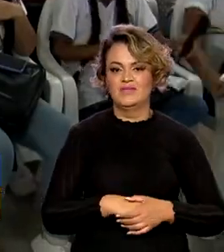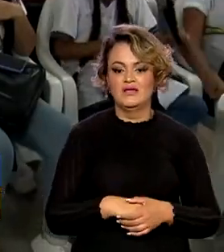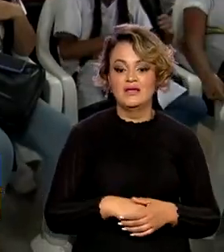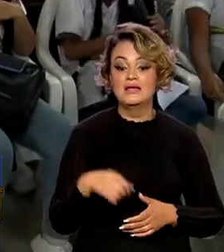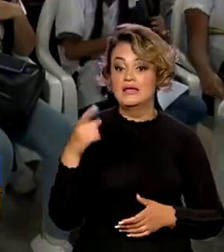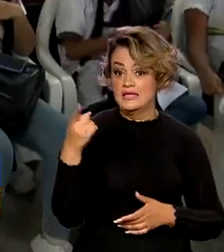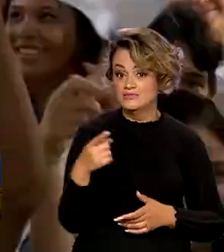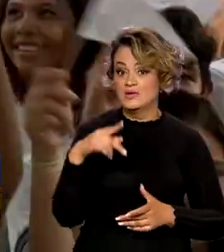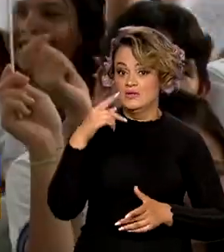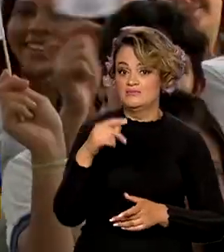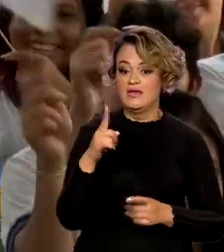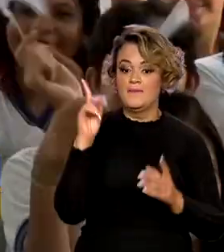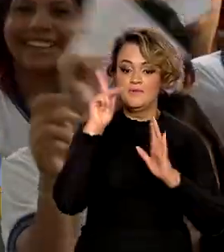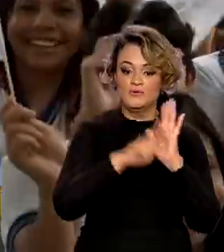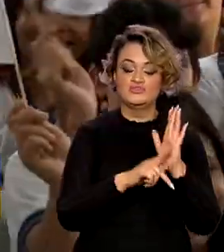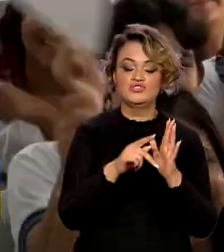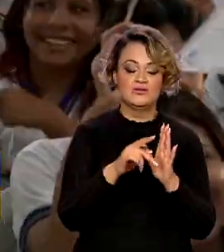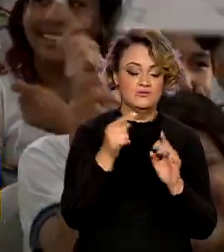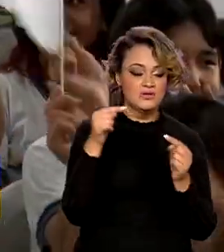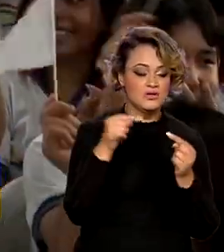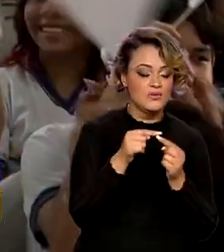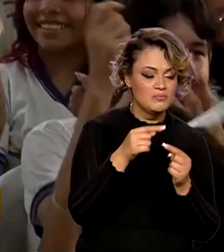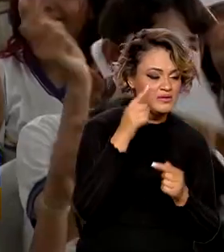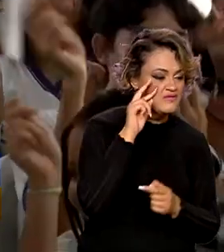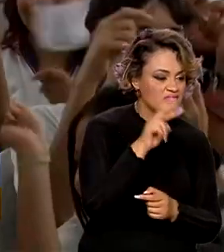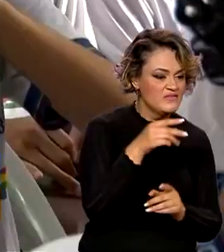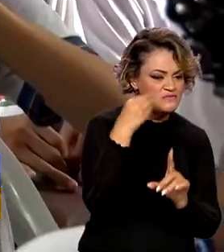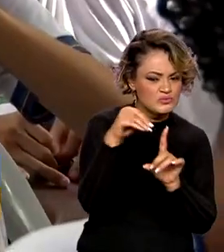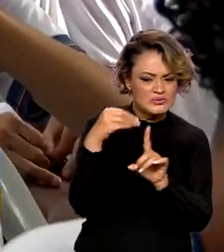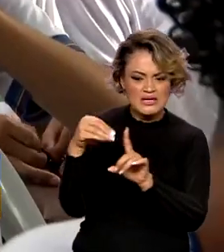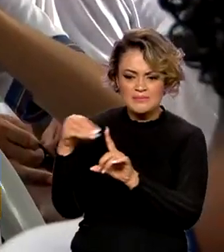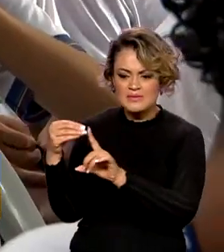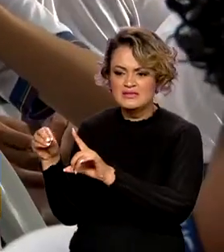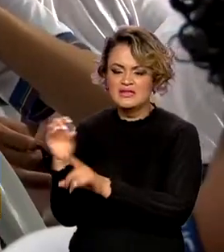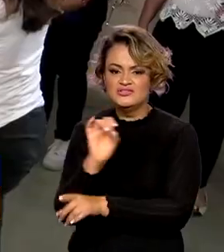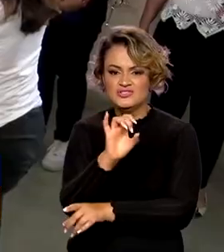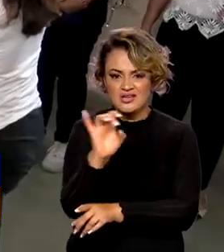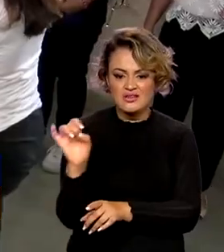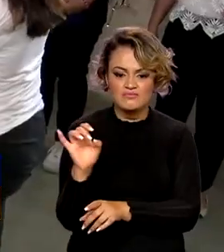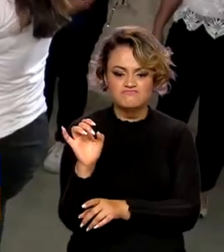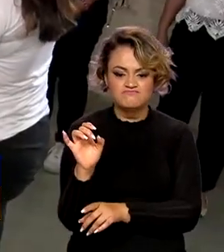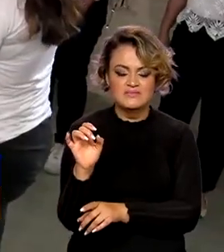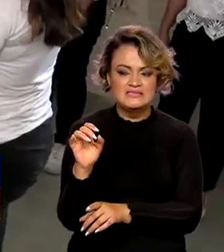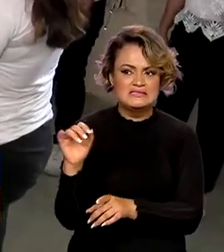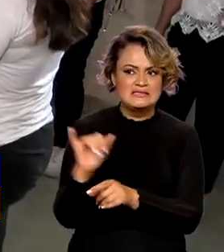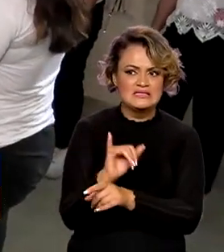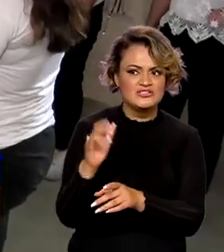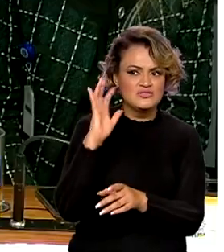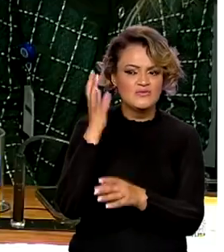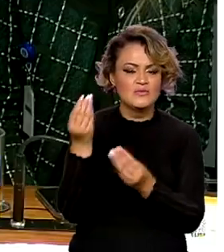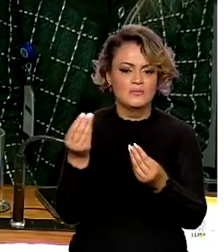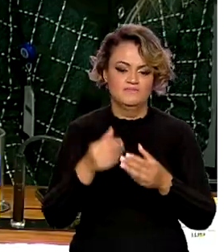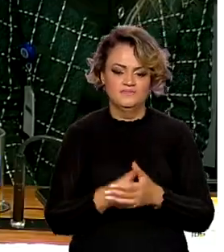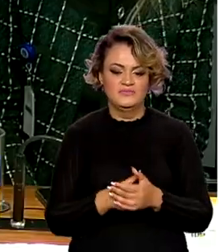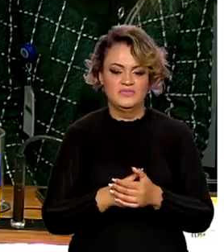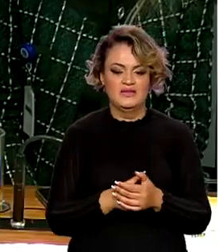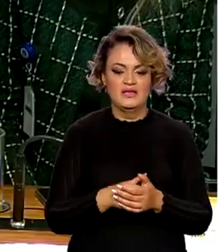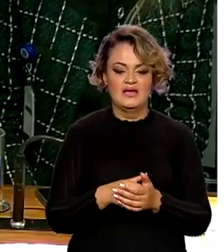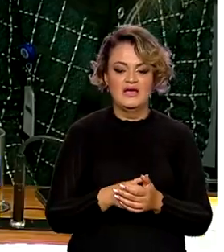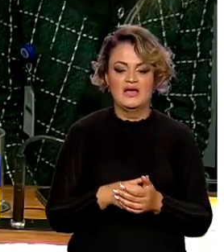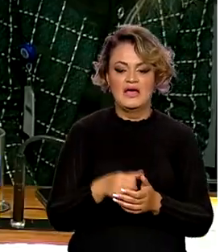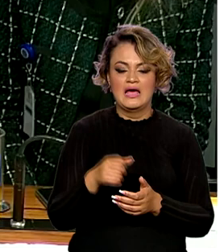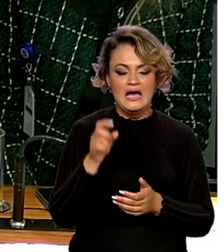é criar projetos que considerem a vulnerabilidade de cada um e o meio onde vivem se não